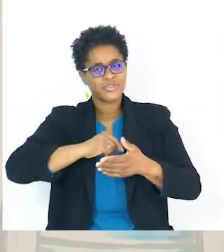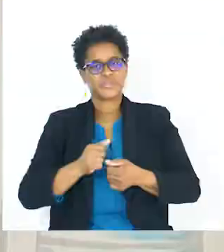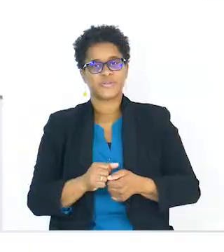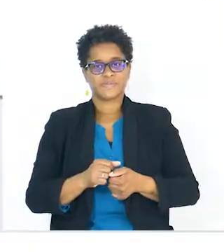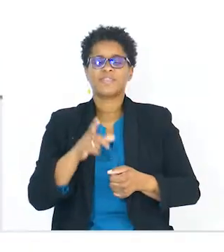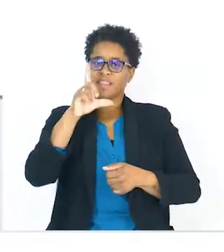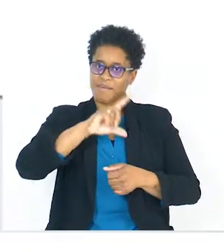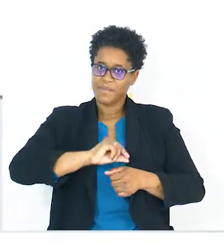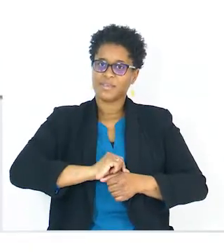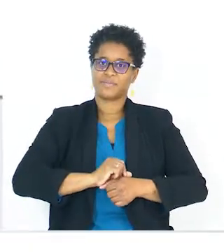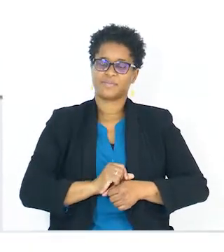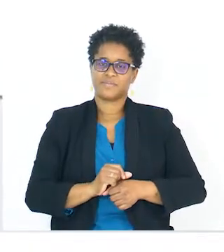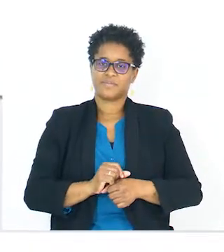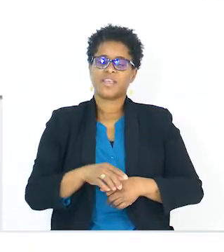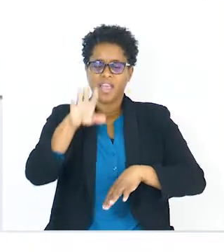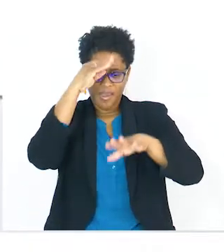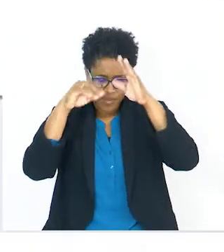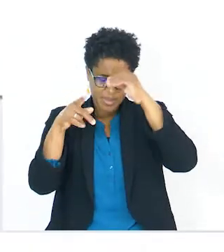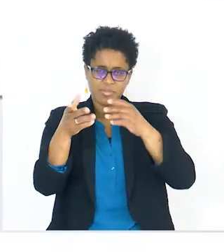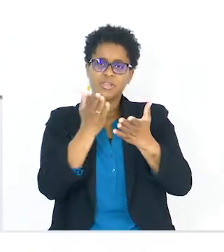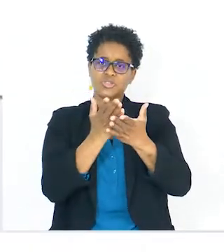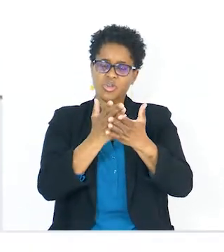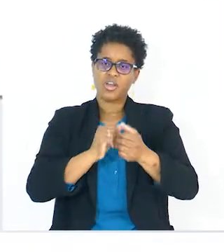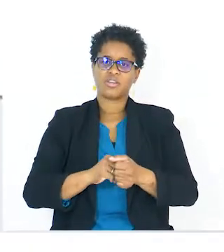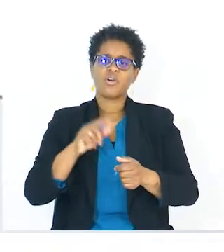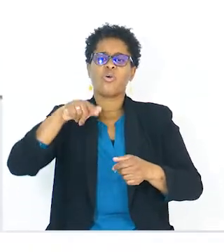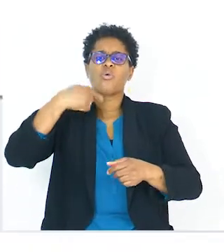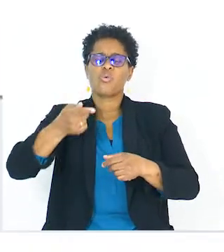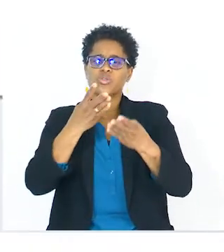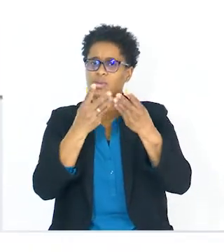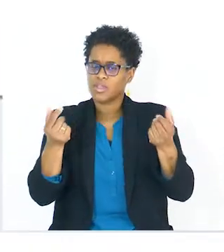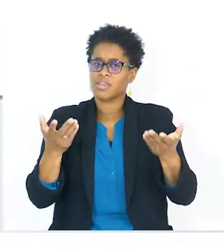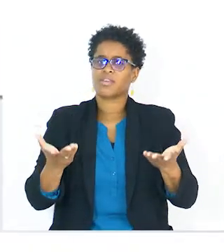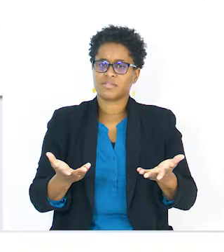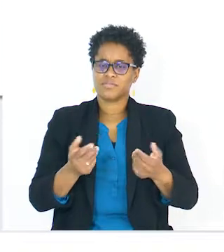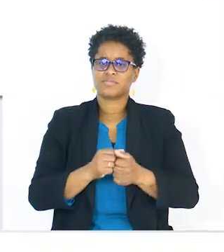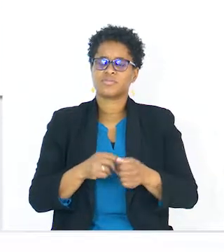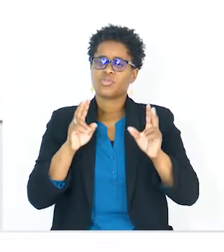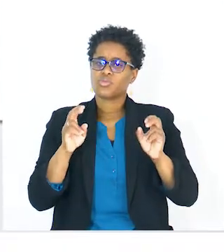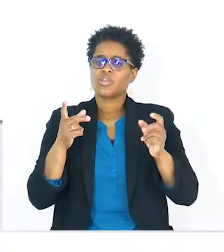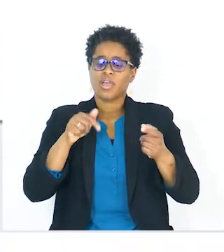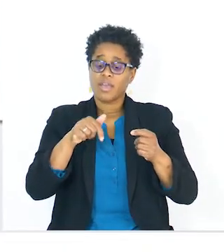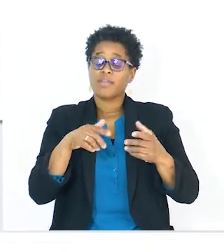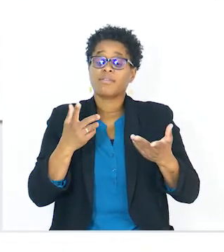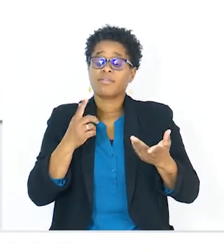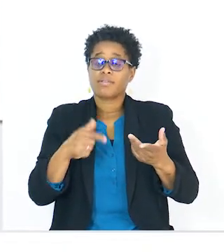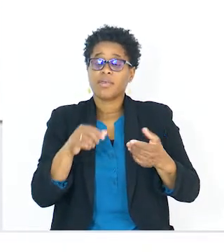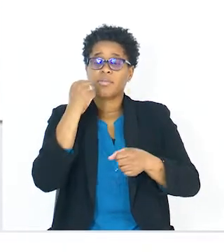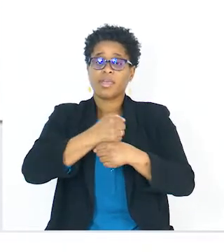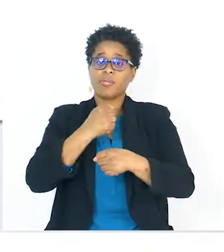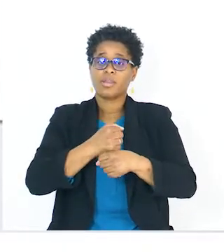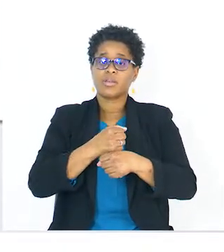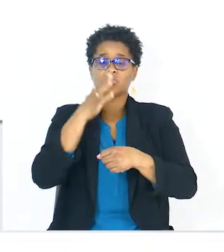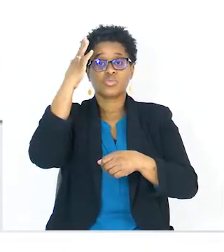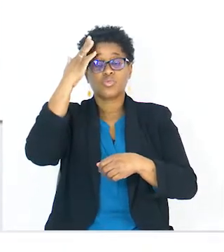Mas também aprendemos na escola outros conteúdos. Aqui temos